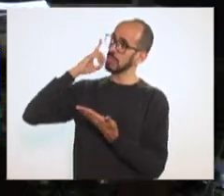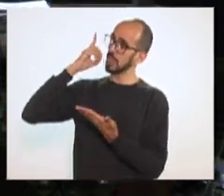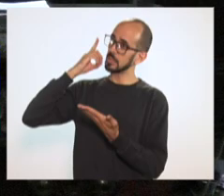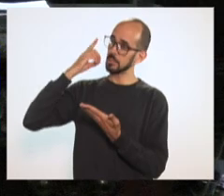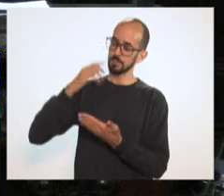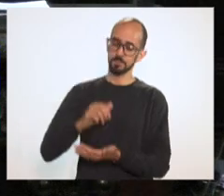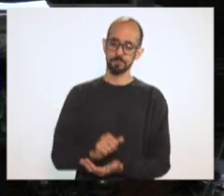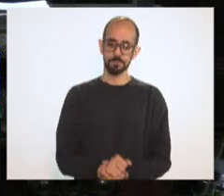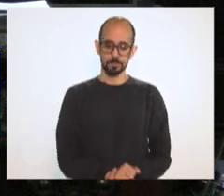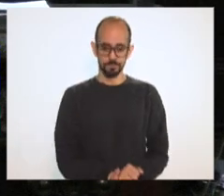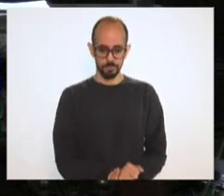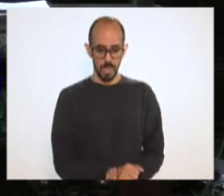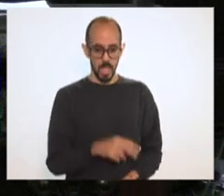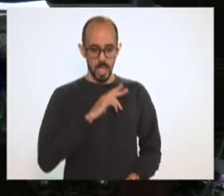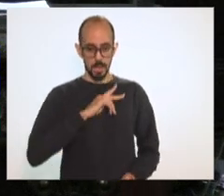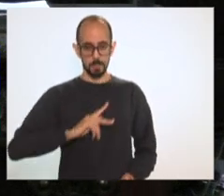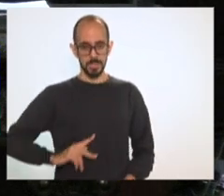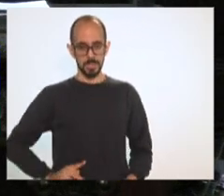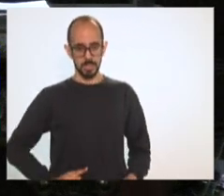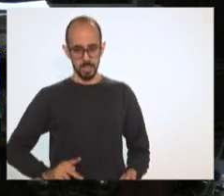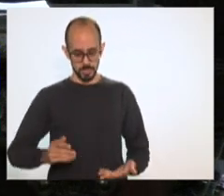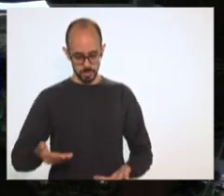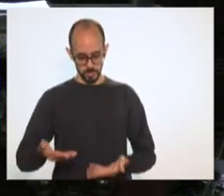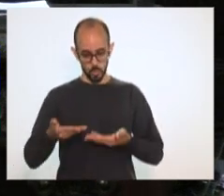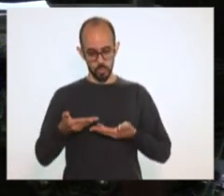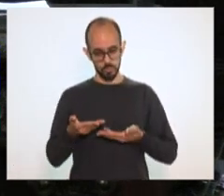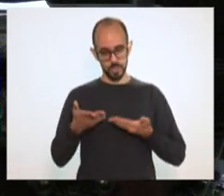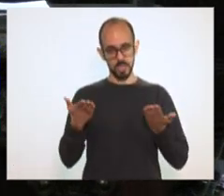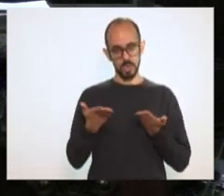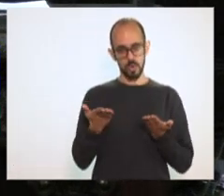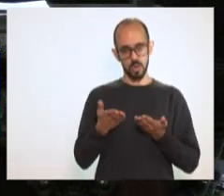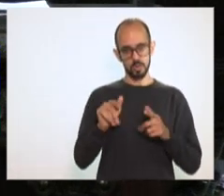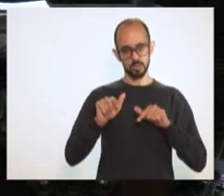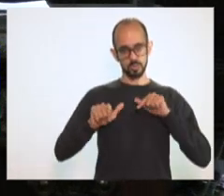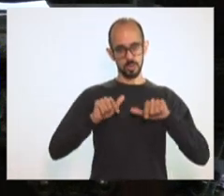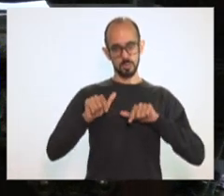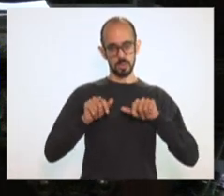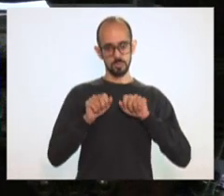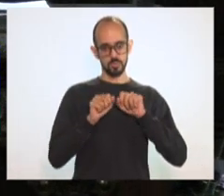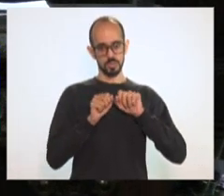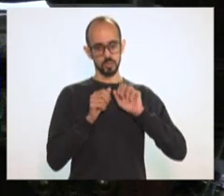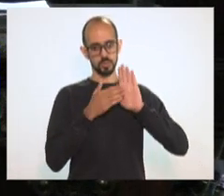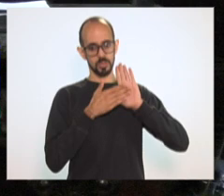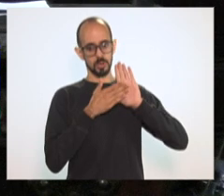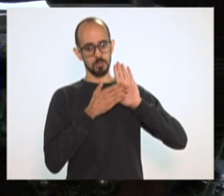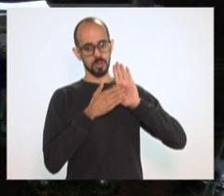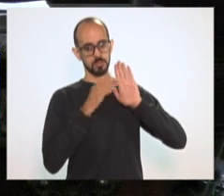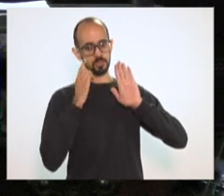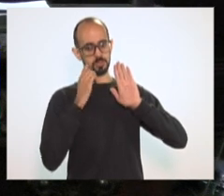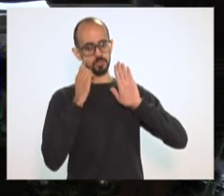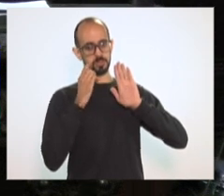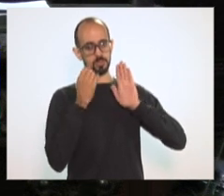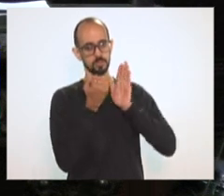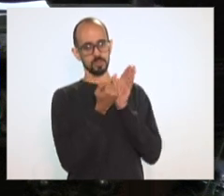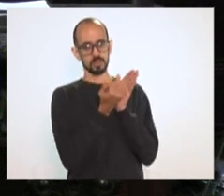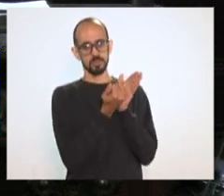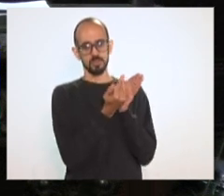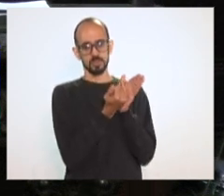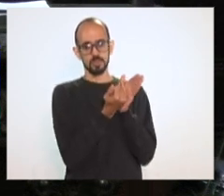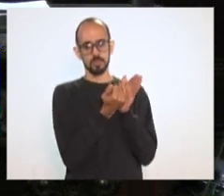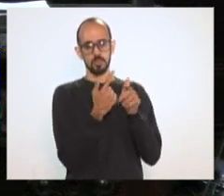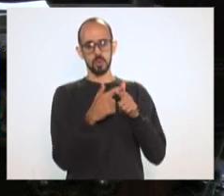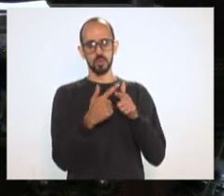presidência chama aqui os trabalhos a ordem para poder fazer uma proposta aos deputados ainda inscritos porque o